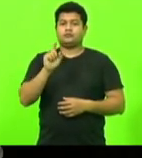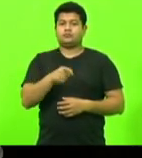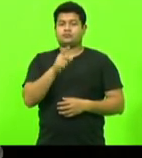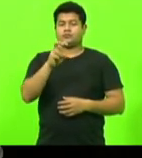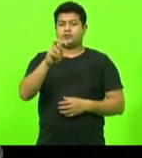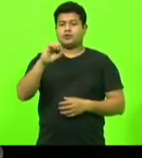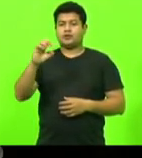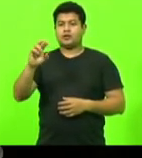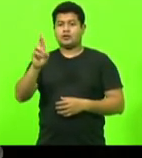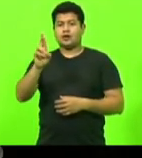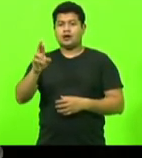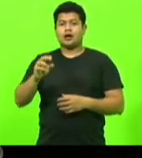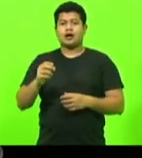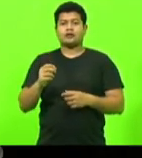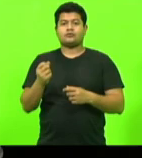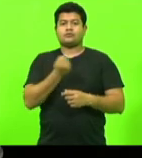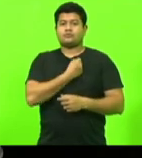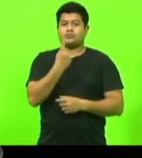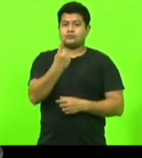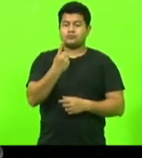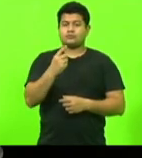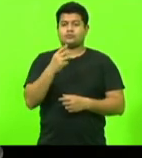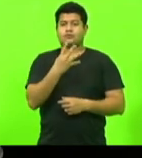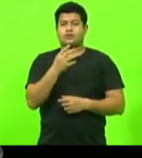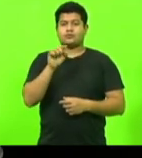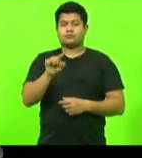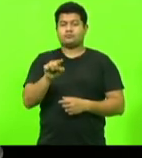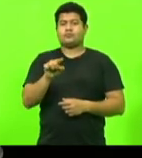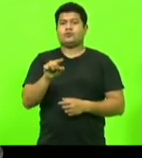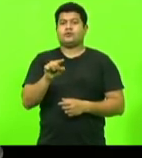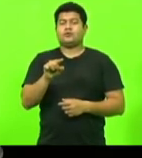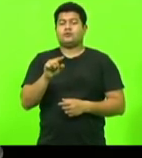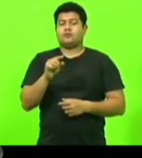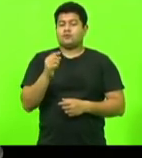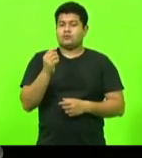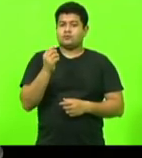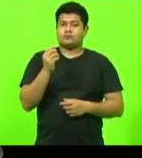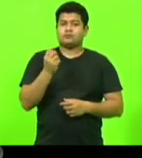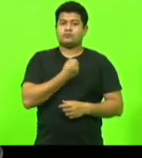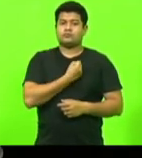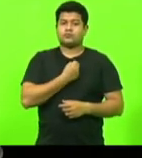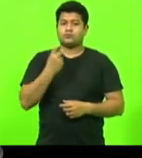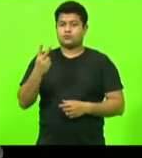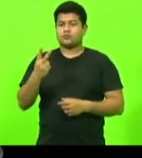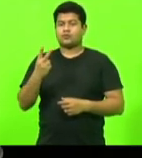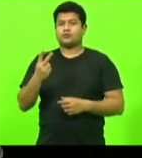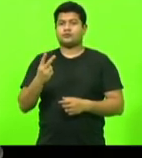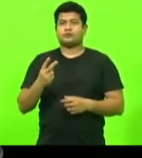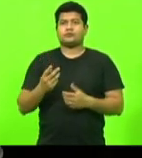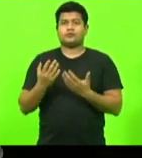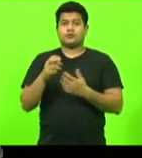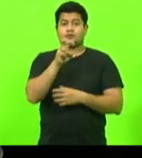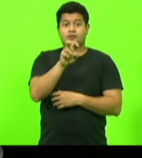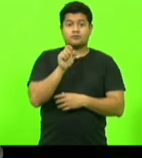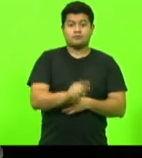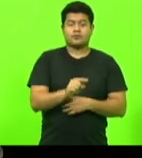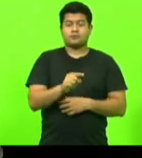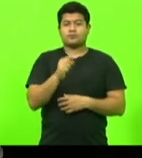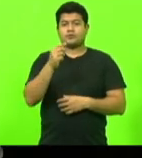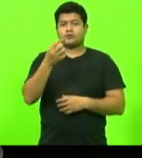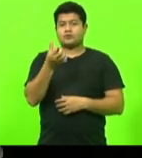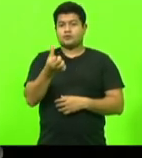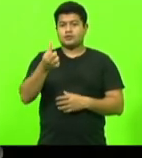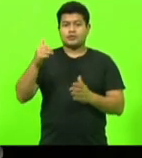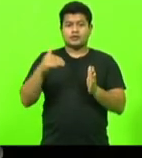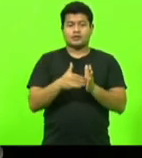2, R$ 5.000 para os níveis 3 a 6, desvincula os incrementos de vencimentos em face